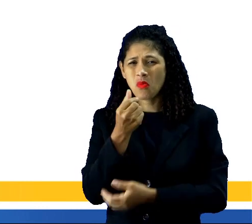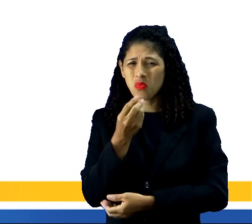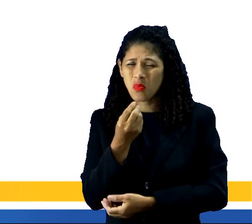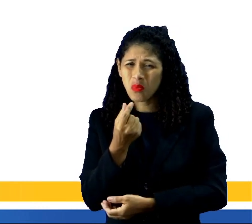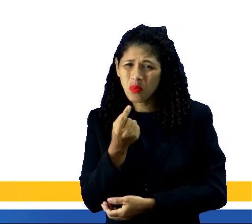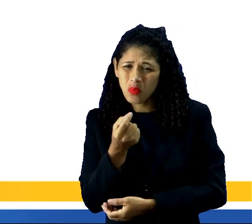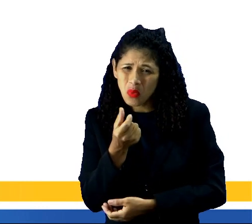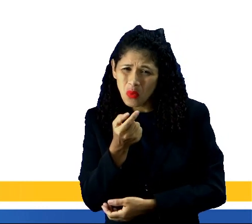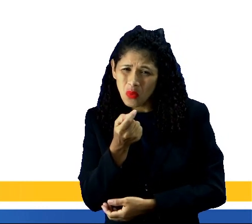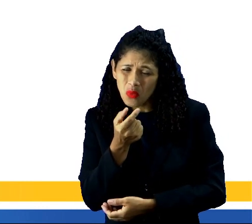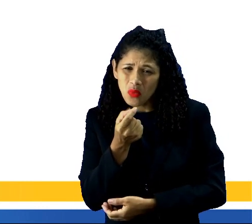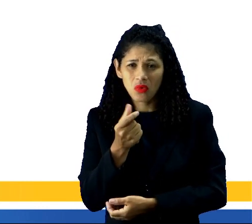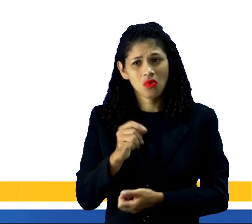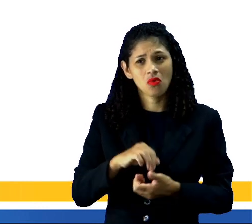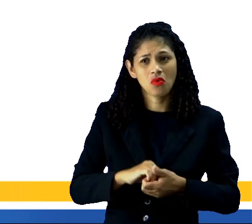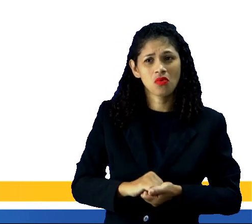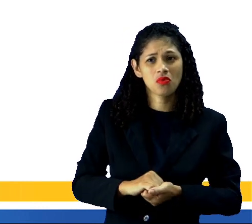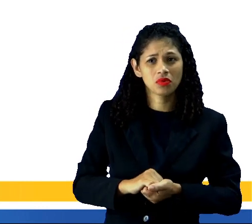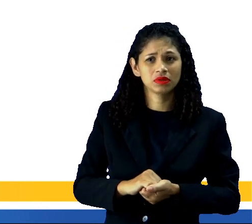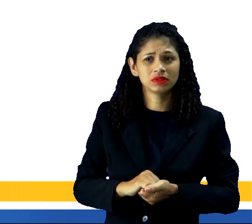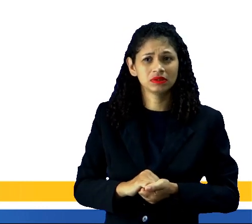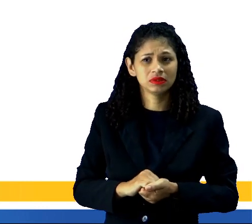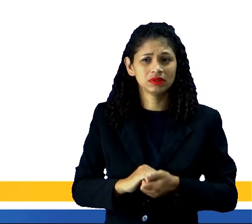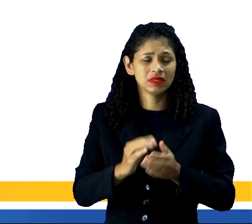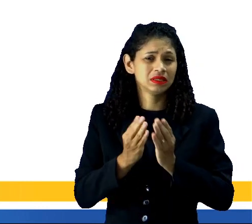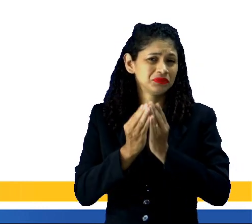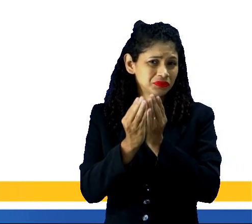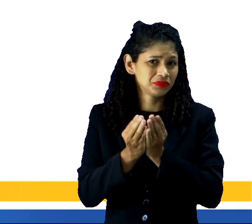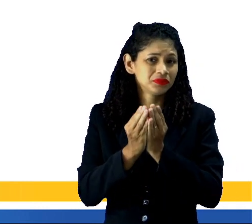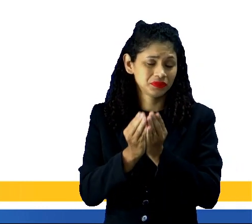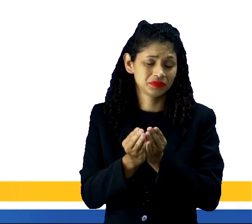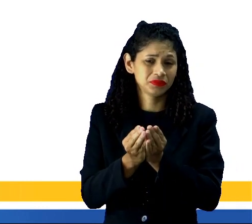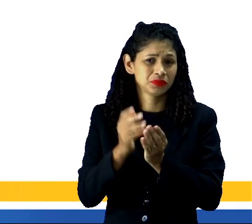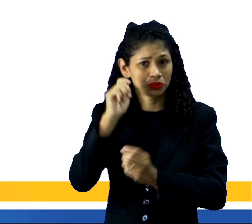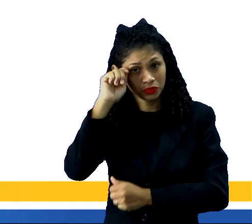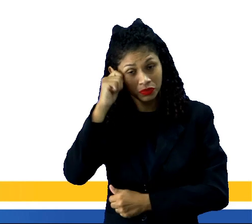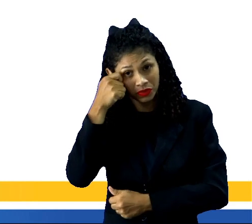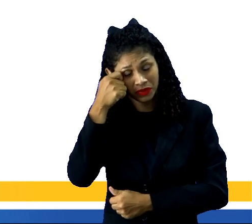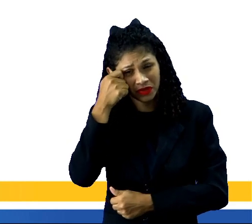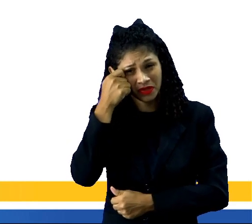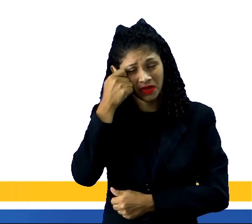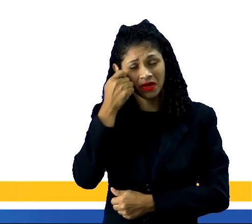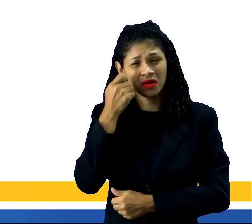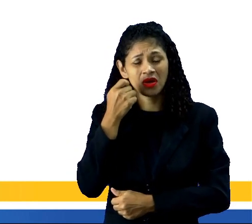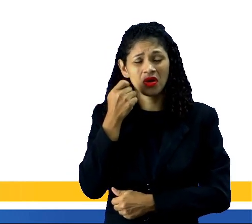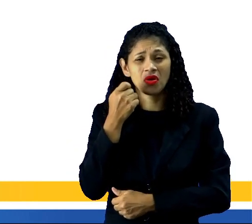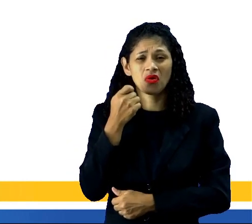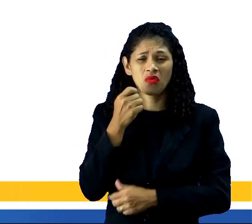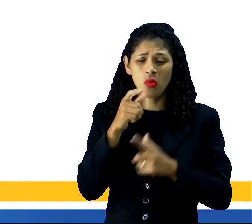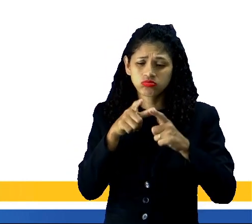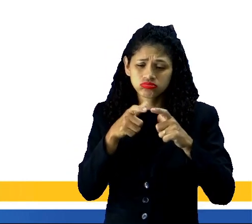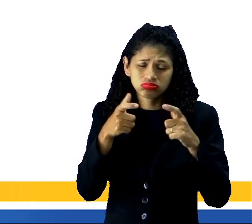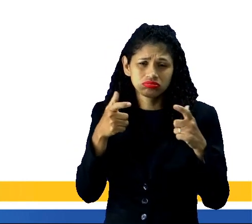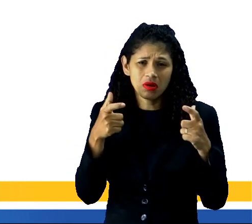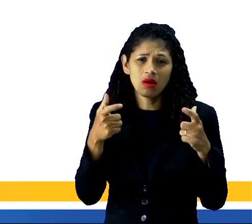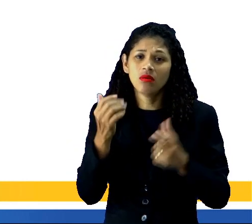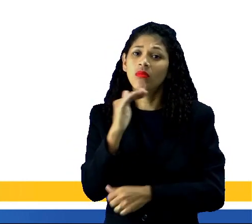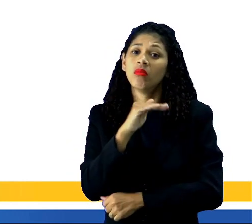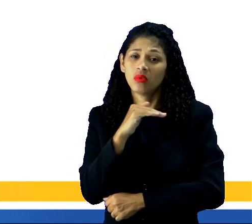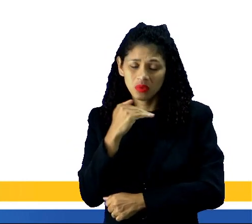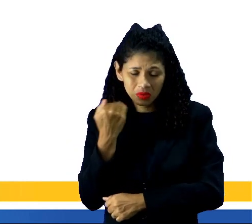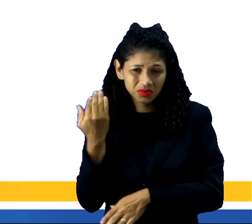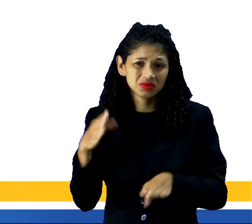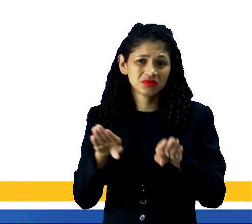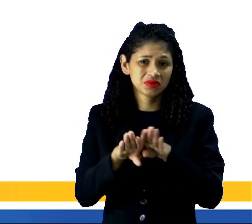de tumbeiros, né? Os navios negreiros, devido ao alto índice de mortalidade. E além de pessoas escravizadas, essa